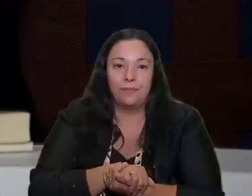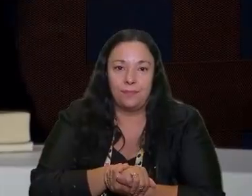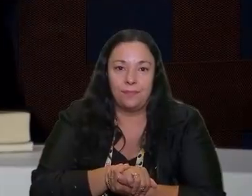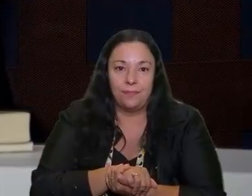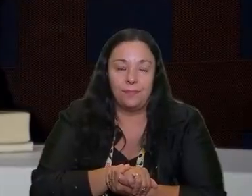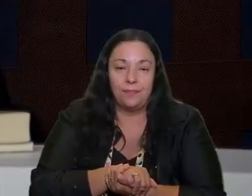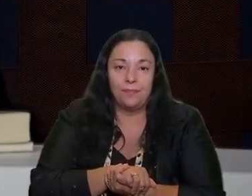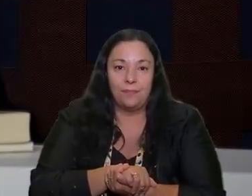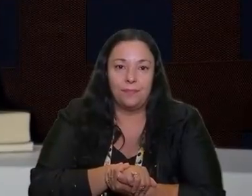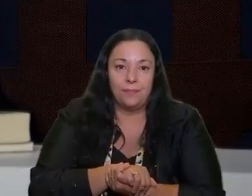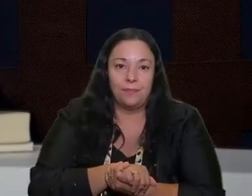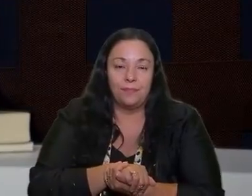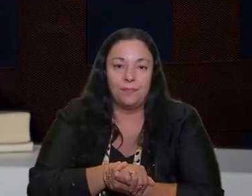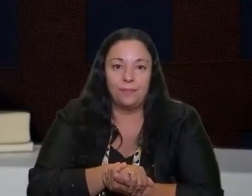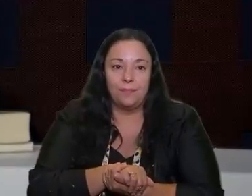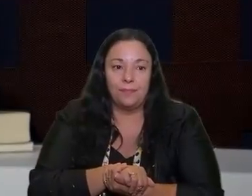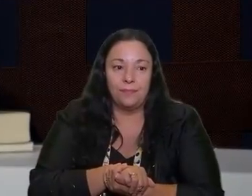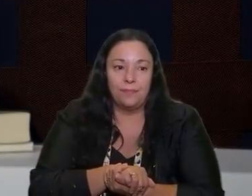e também muito